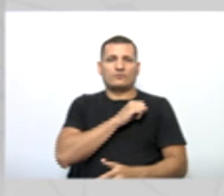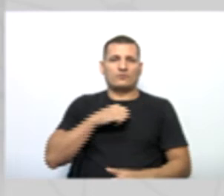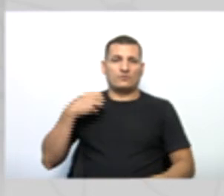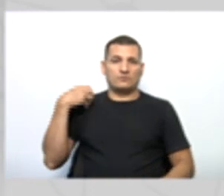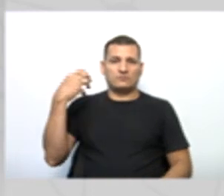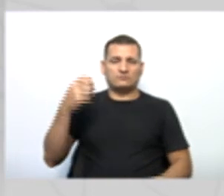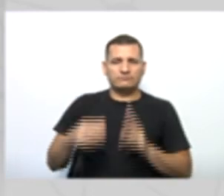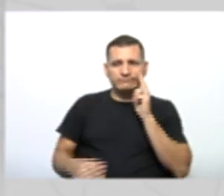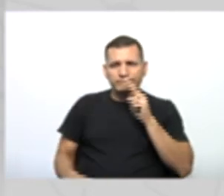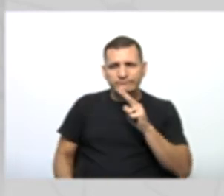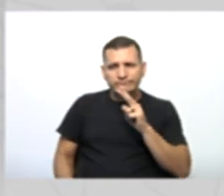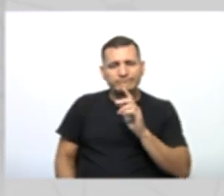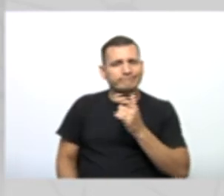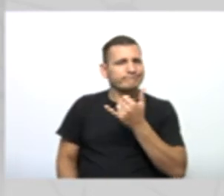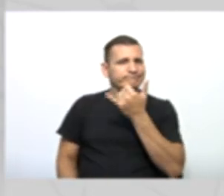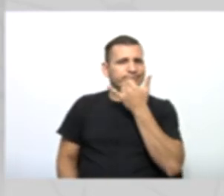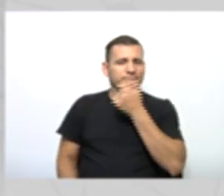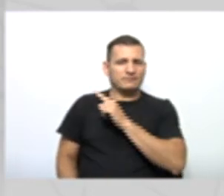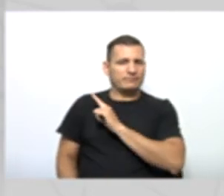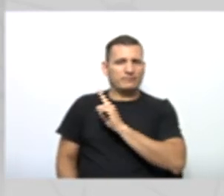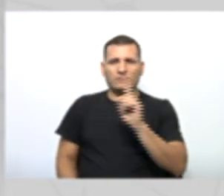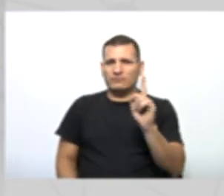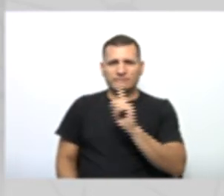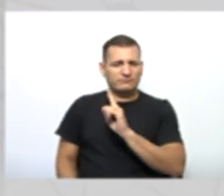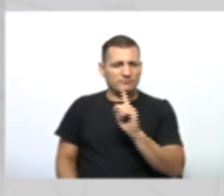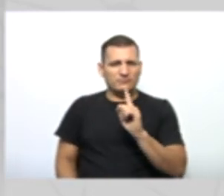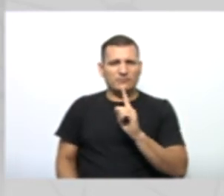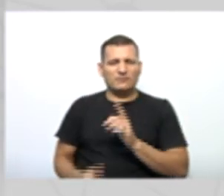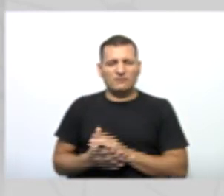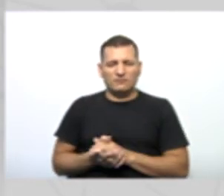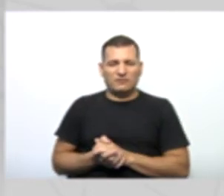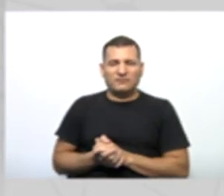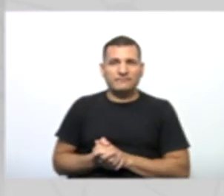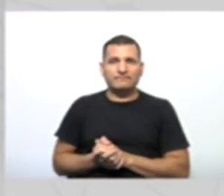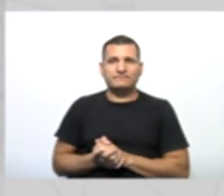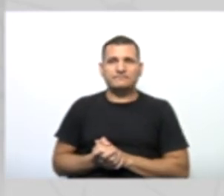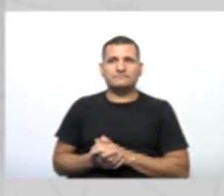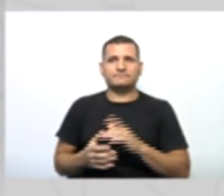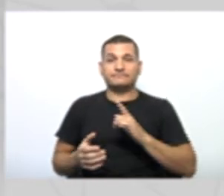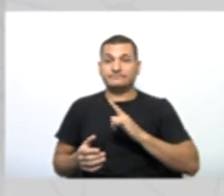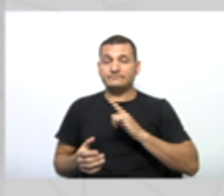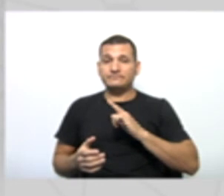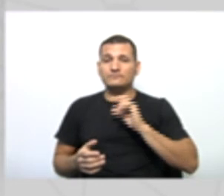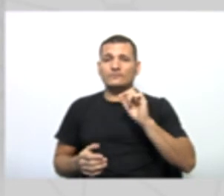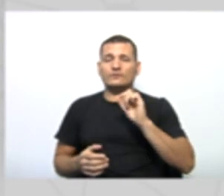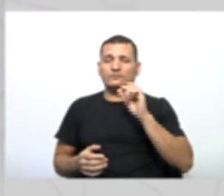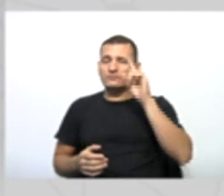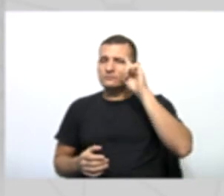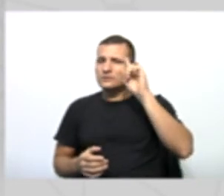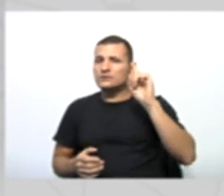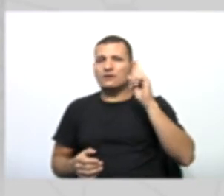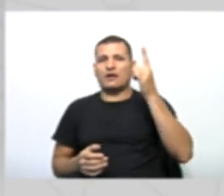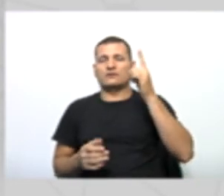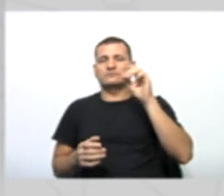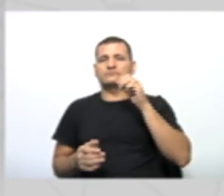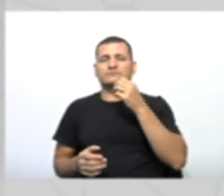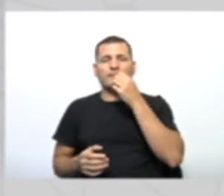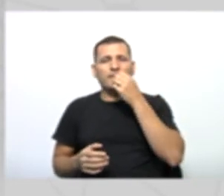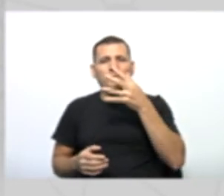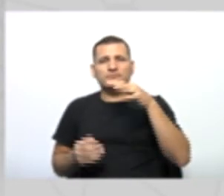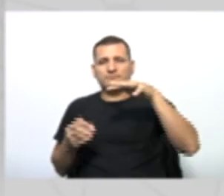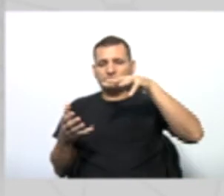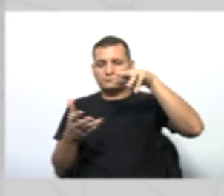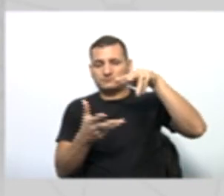falar, não é desse jeito. Existe uma ideia, um bem universal, que ele vale